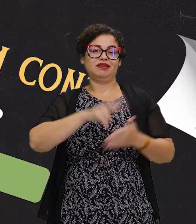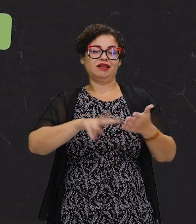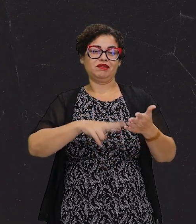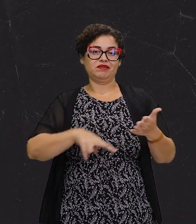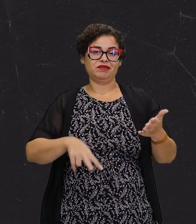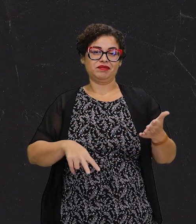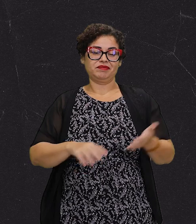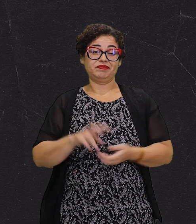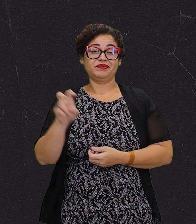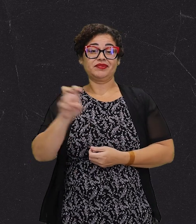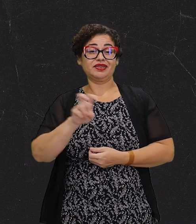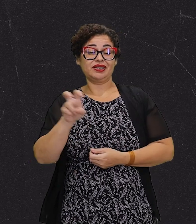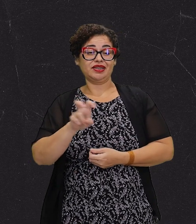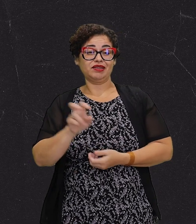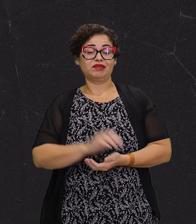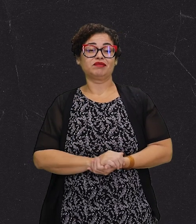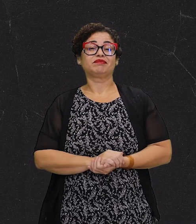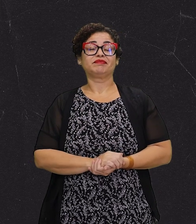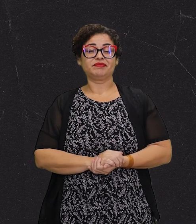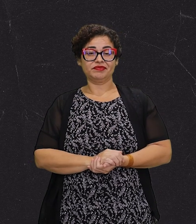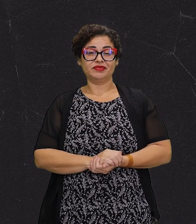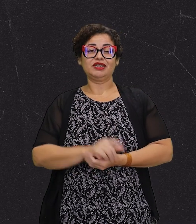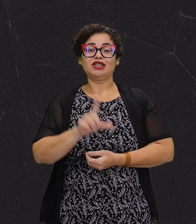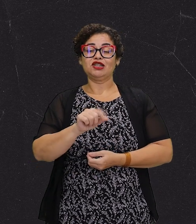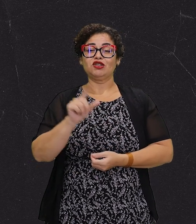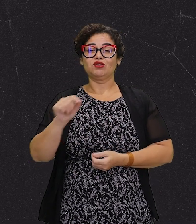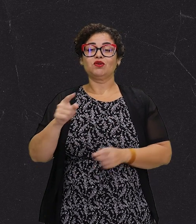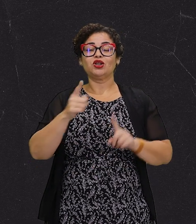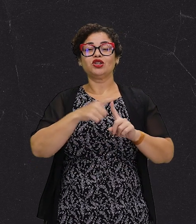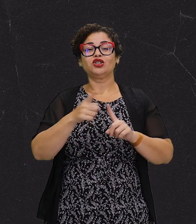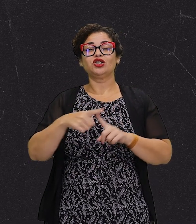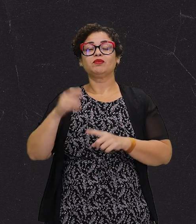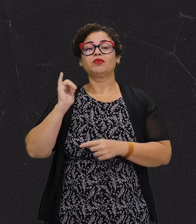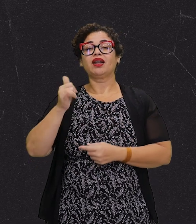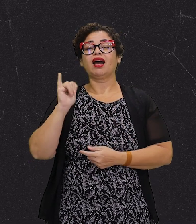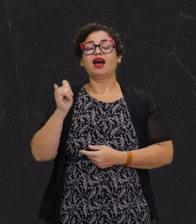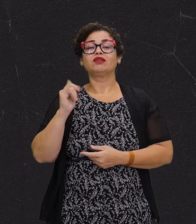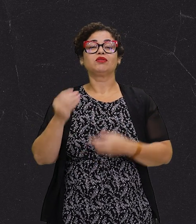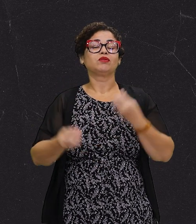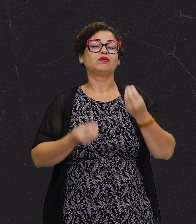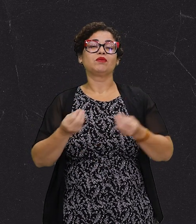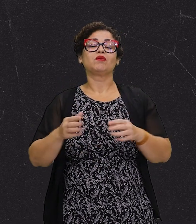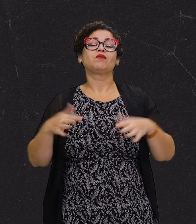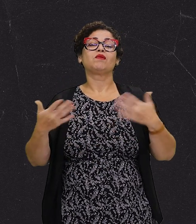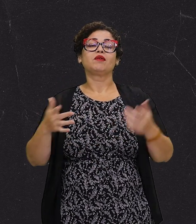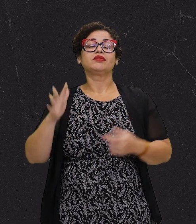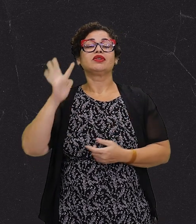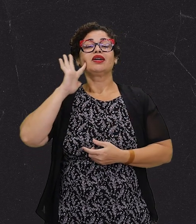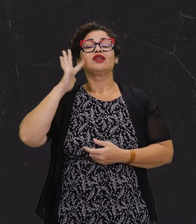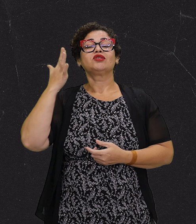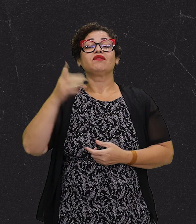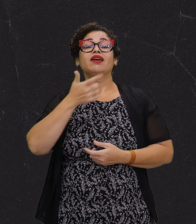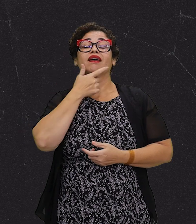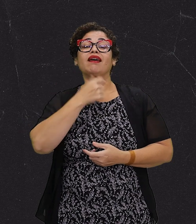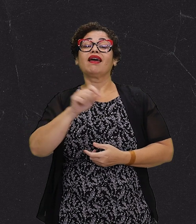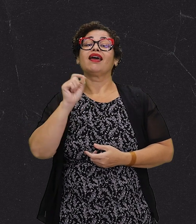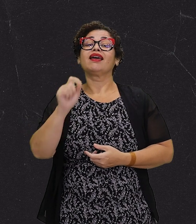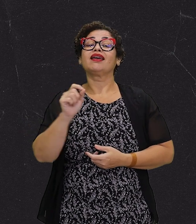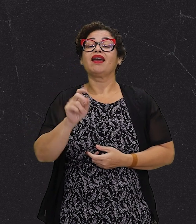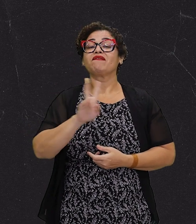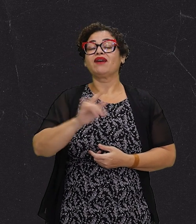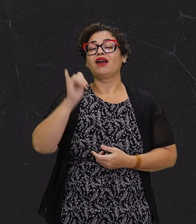leitor. Quinto, escolha o tipo de narrador. Decida quem